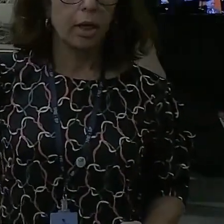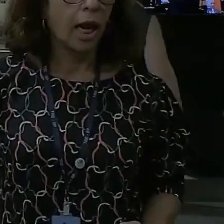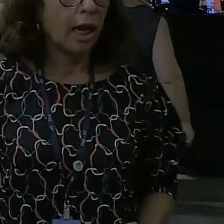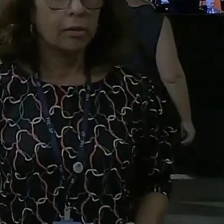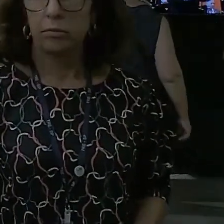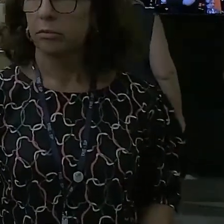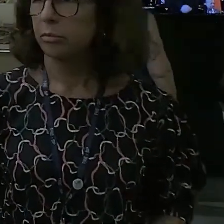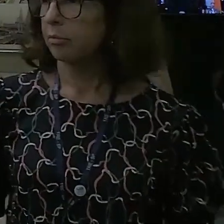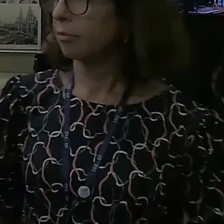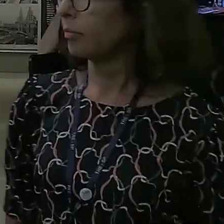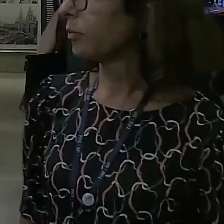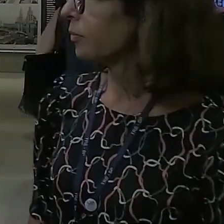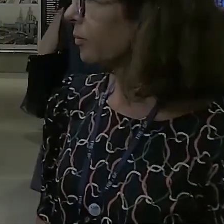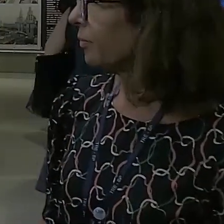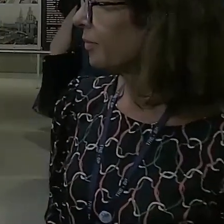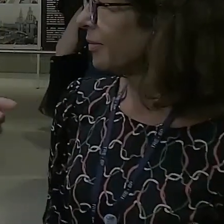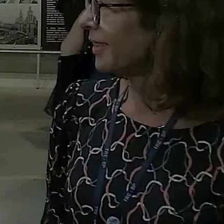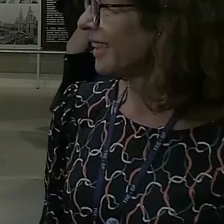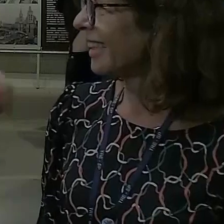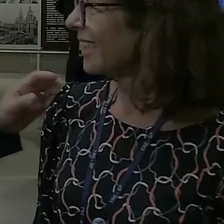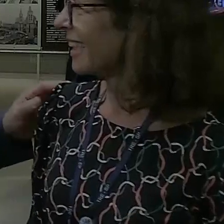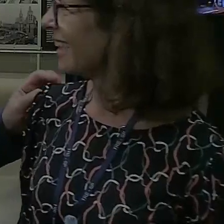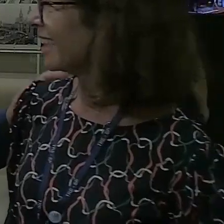Nathan, pode fechar o